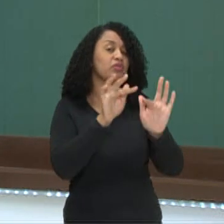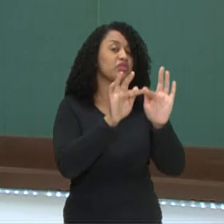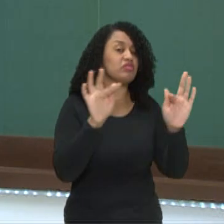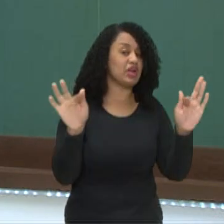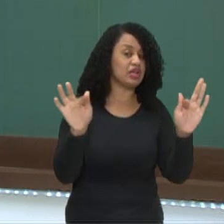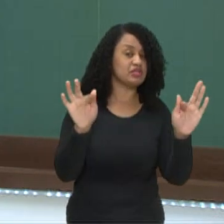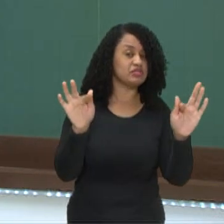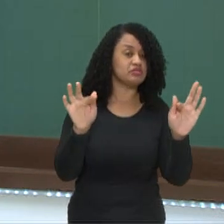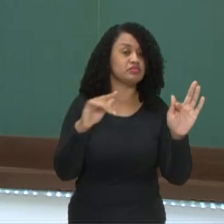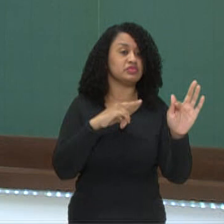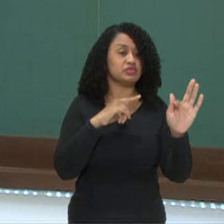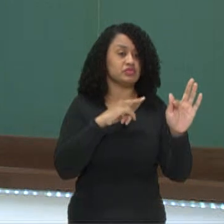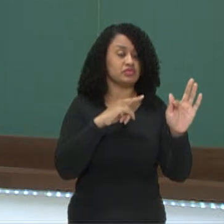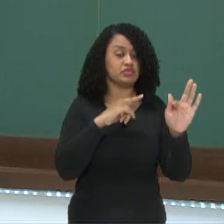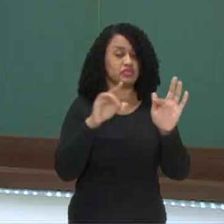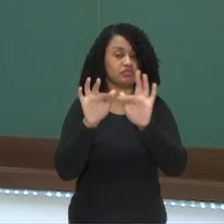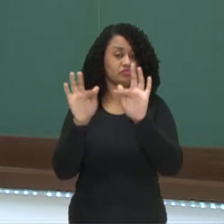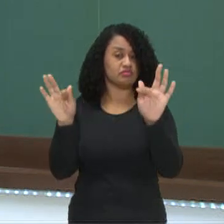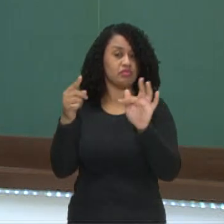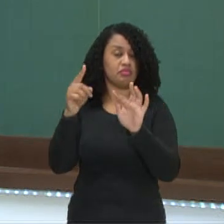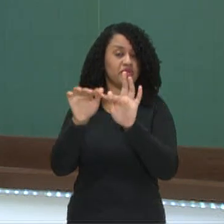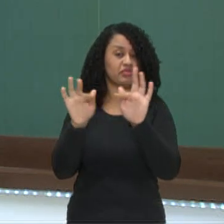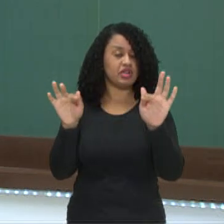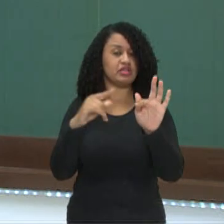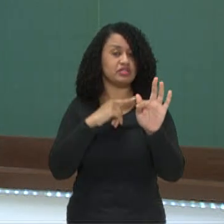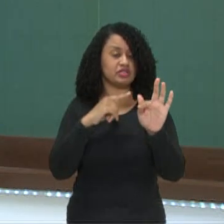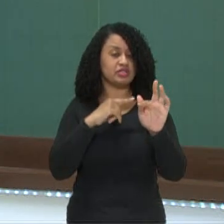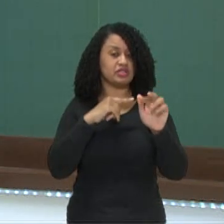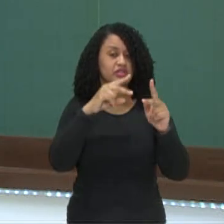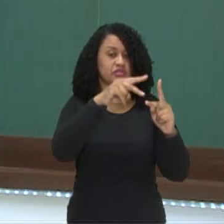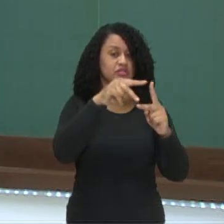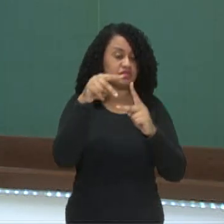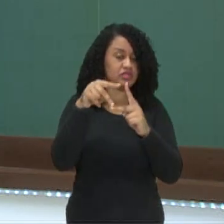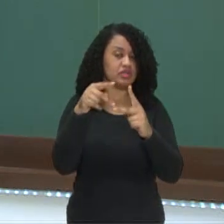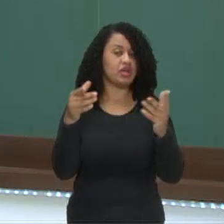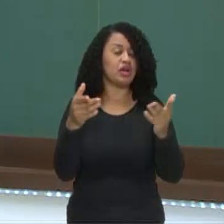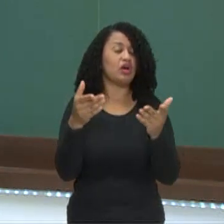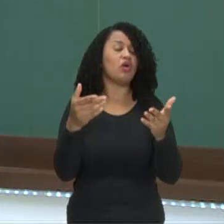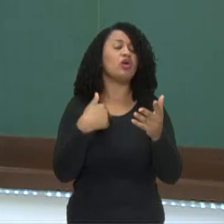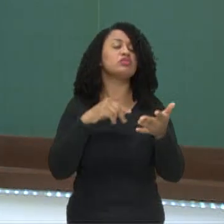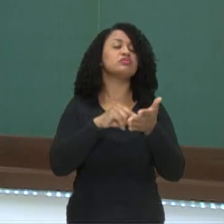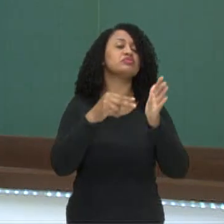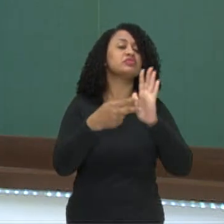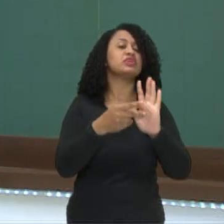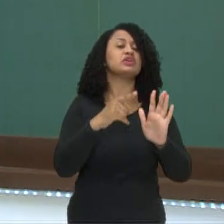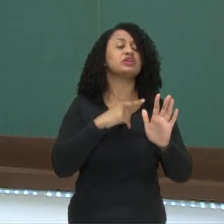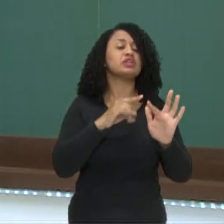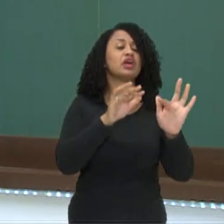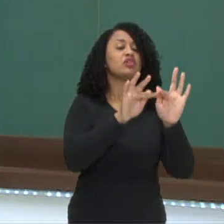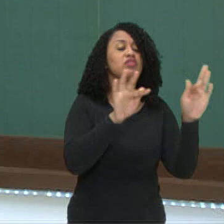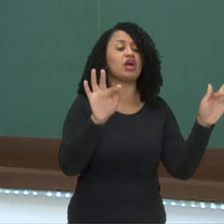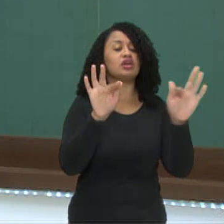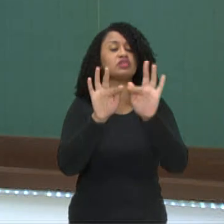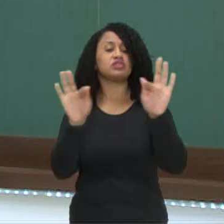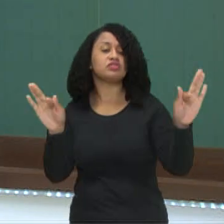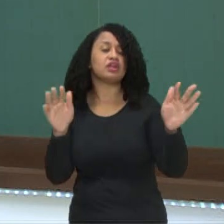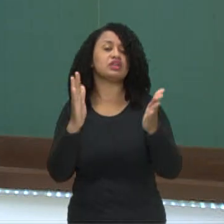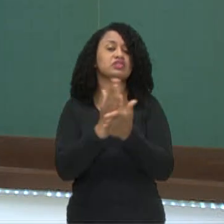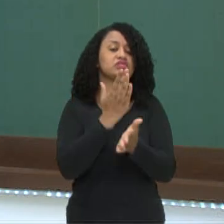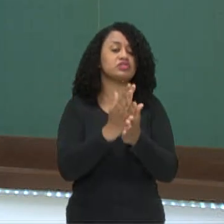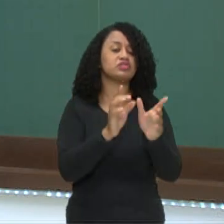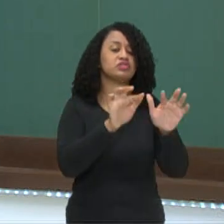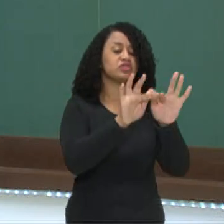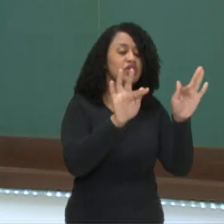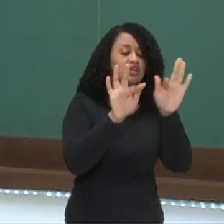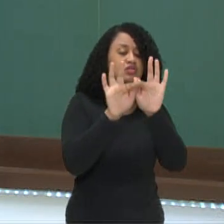frase, que temos aqui na tirinha? Agora, qual que é o sentido que temos quando dividimos, fazemos